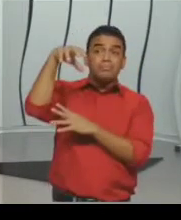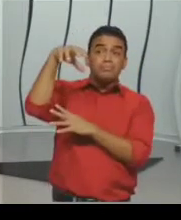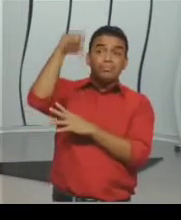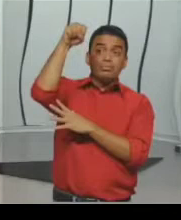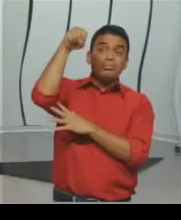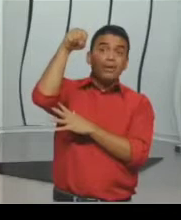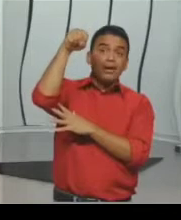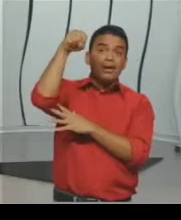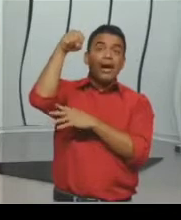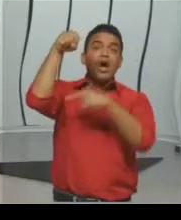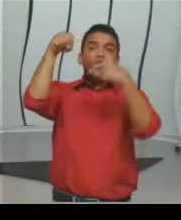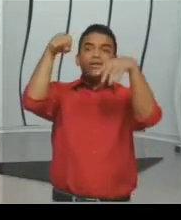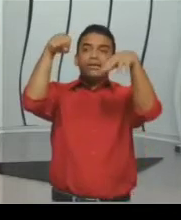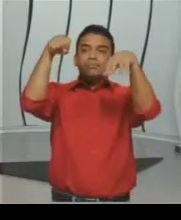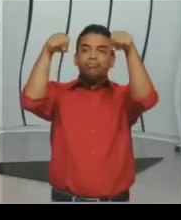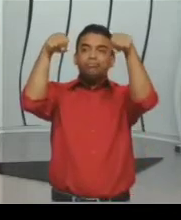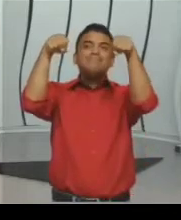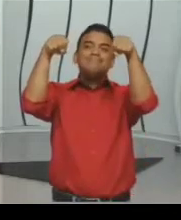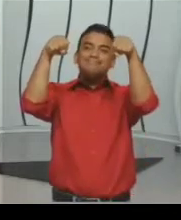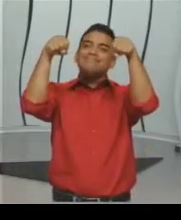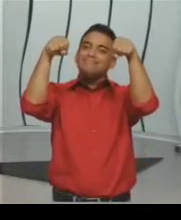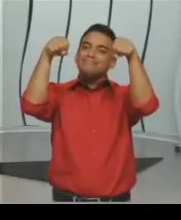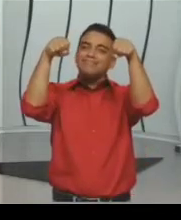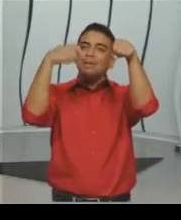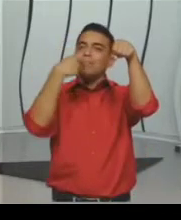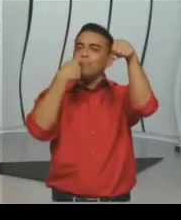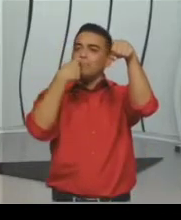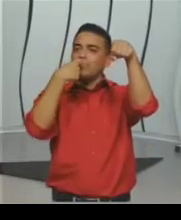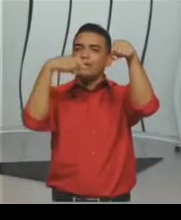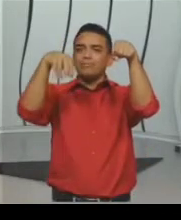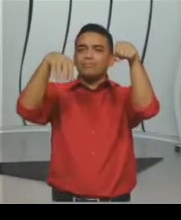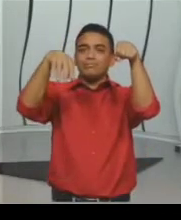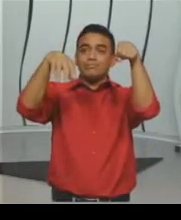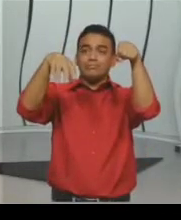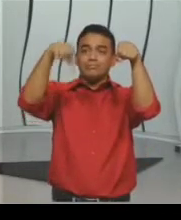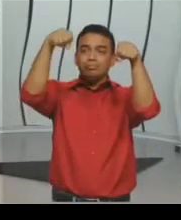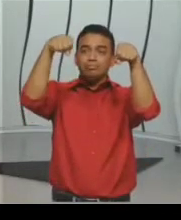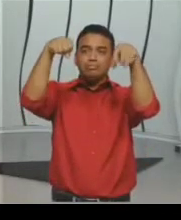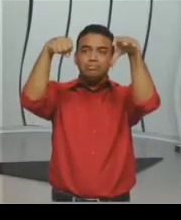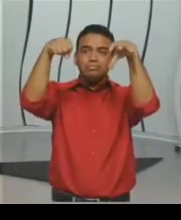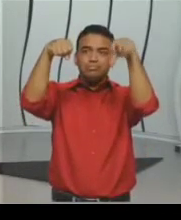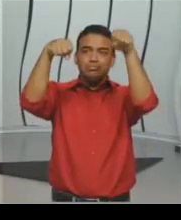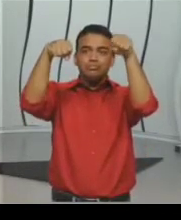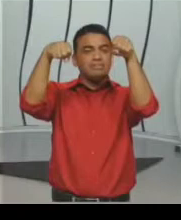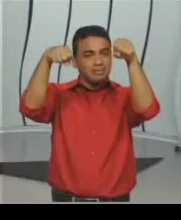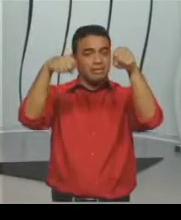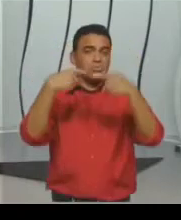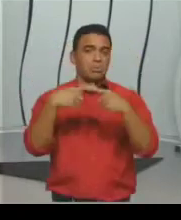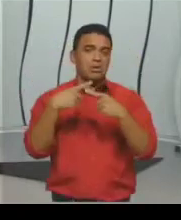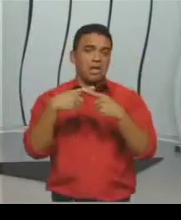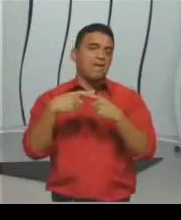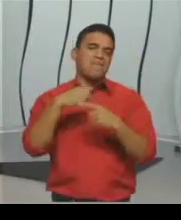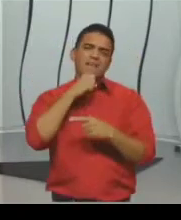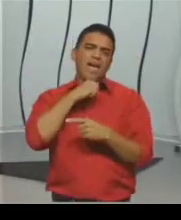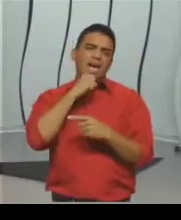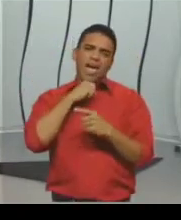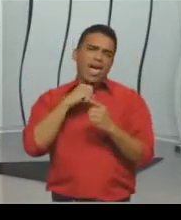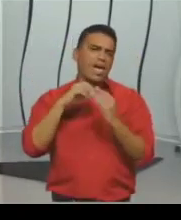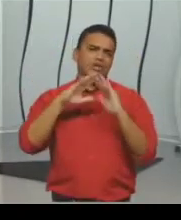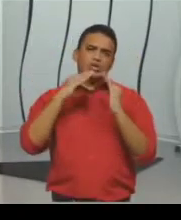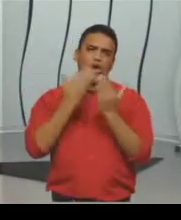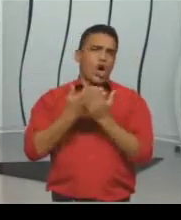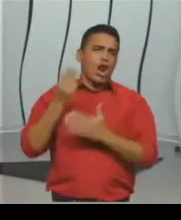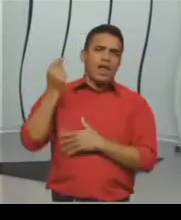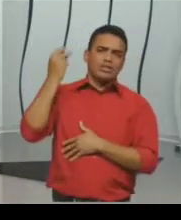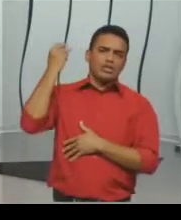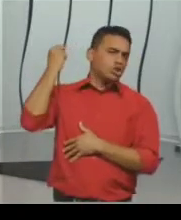funciona também. Pelo menos eu conheço várias escolas assim, principalmente as que têm a construção mais antiga. Só que